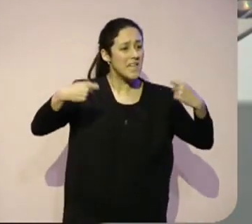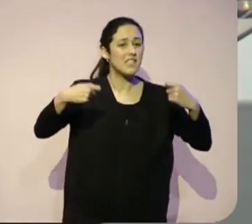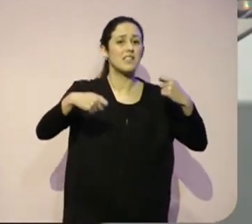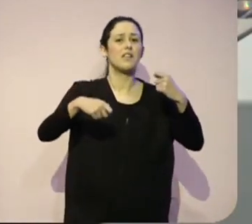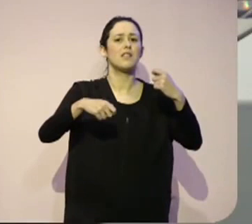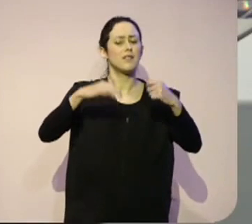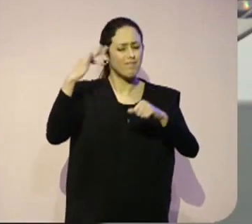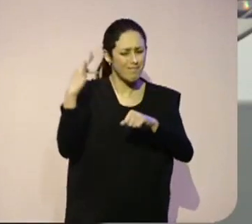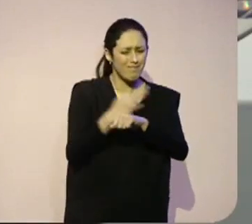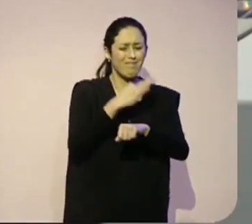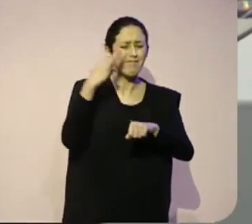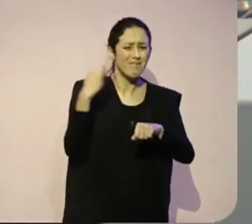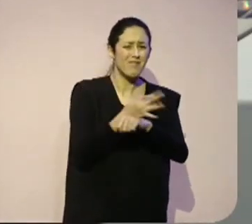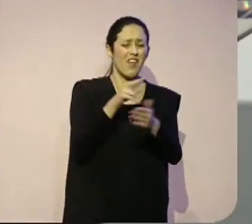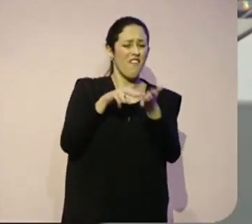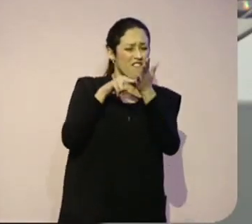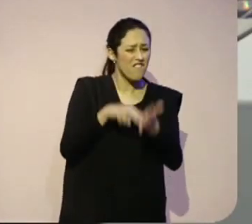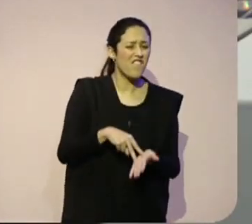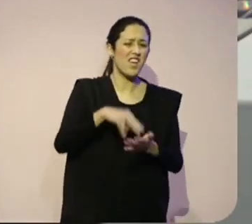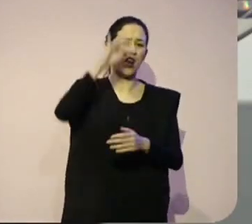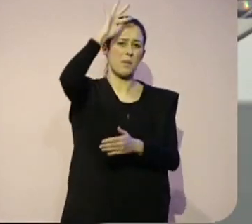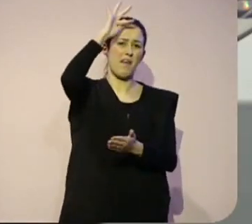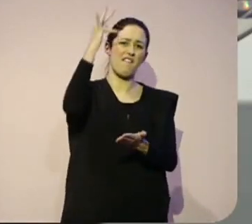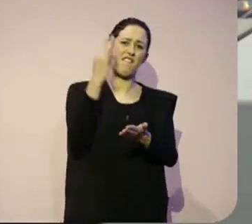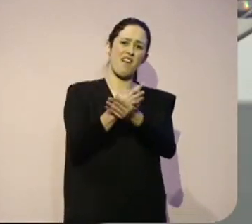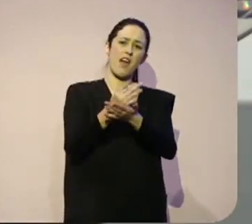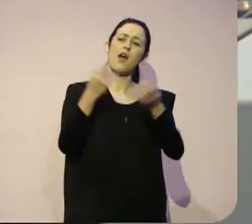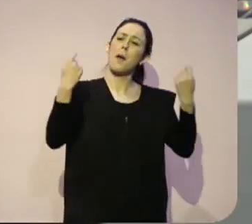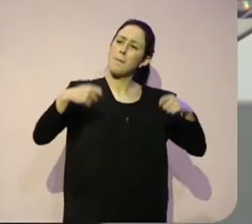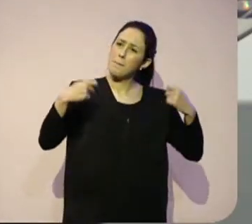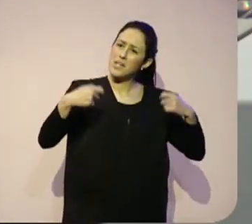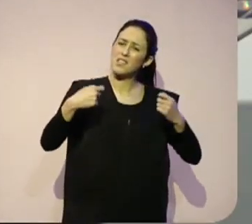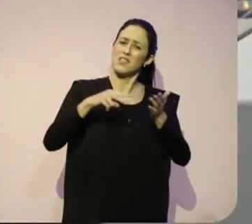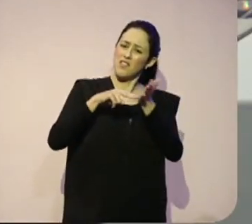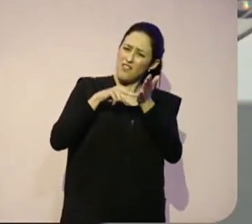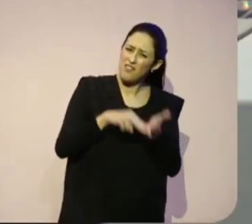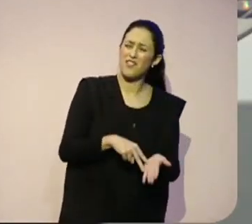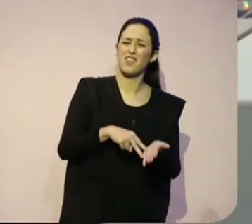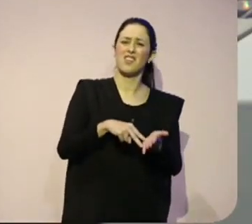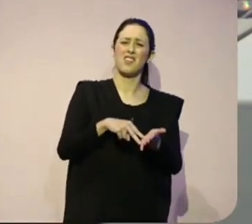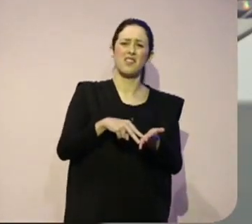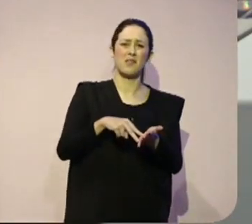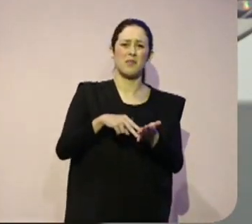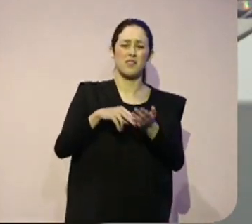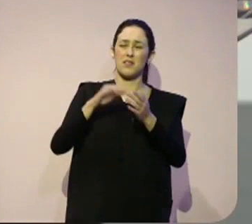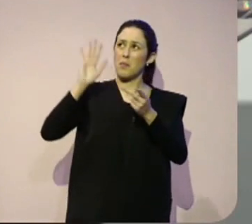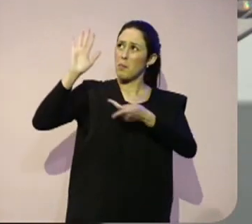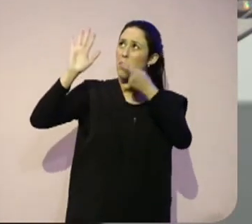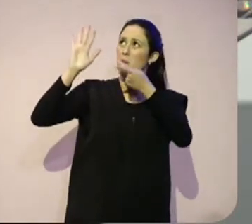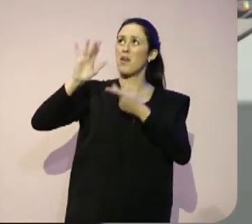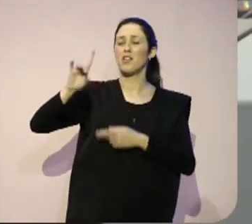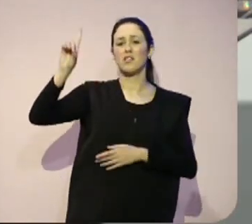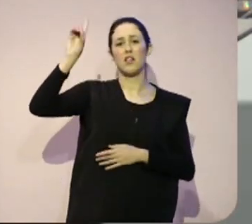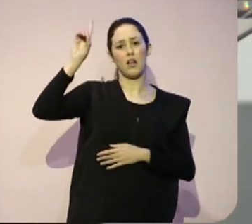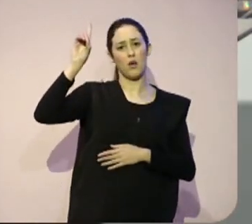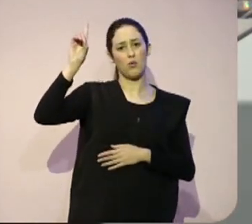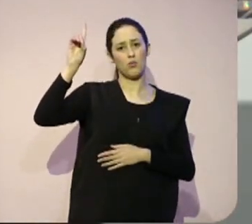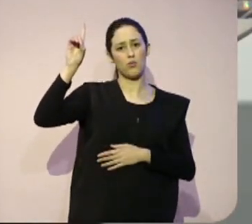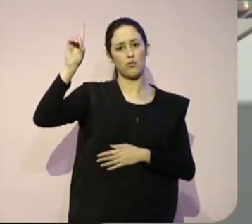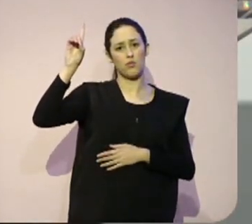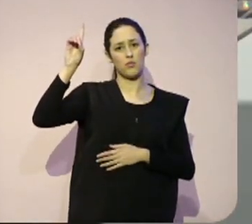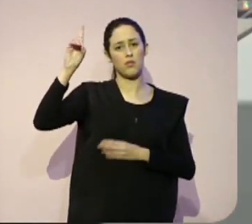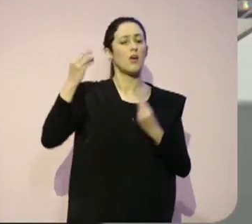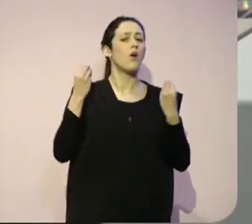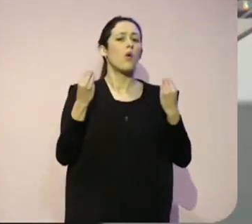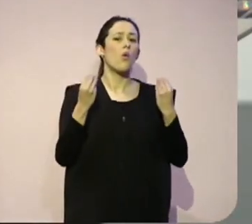resistir, firme na fé, perseverando nas promessas de Deus. Como é que tem